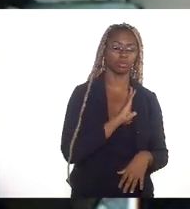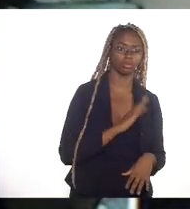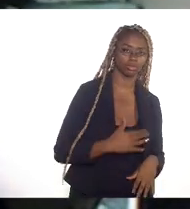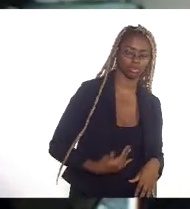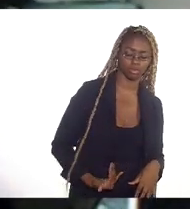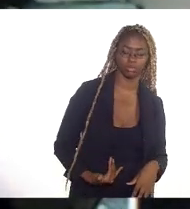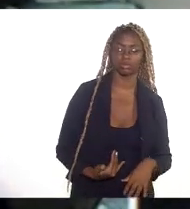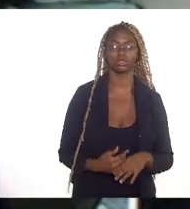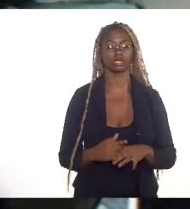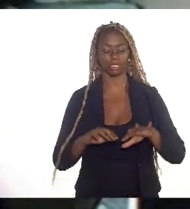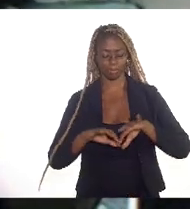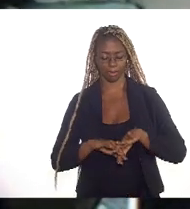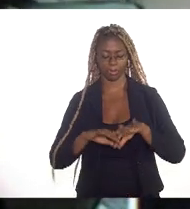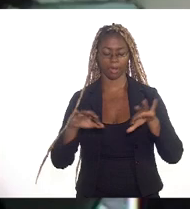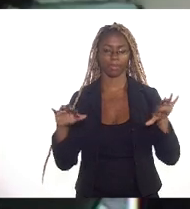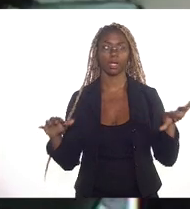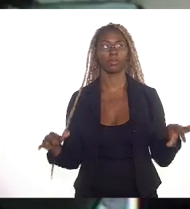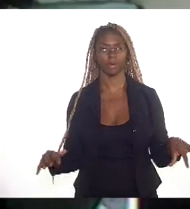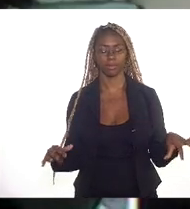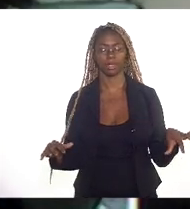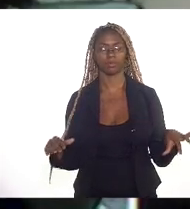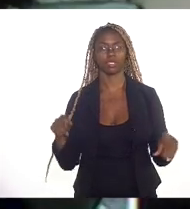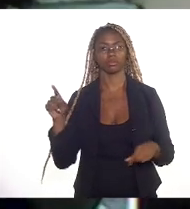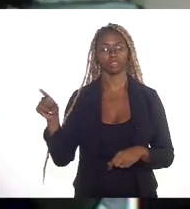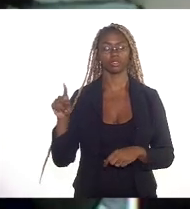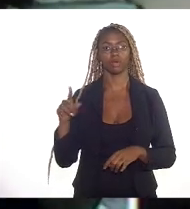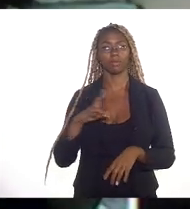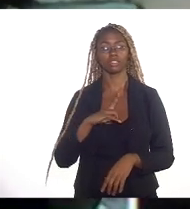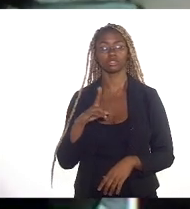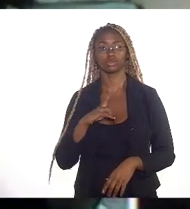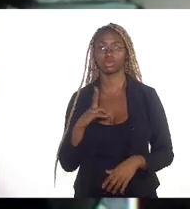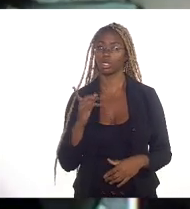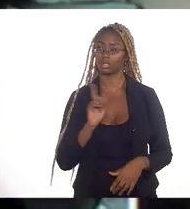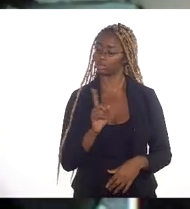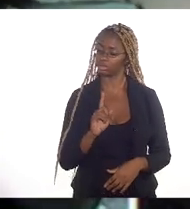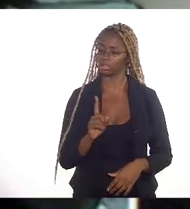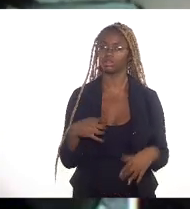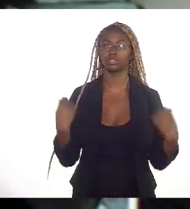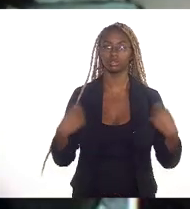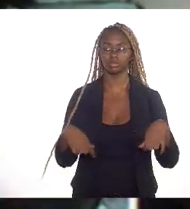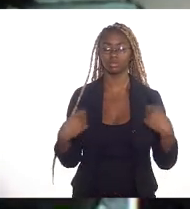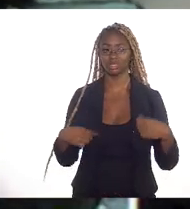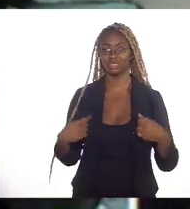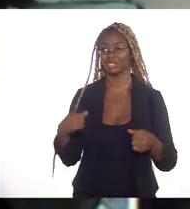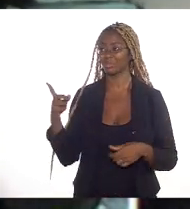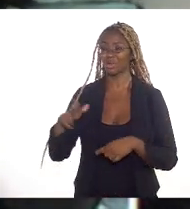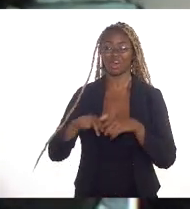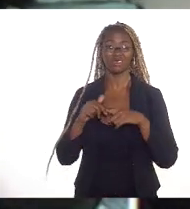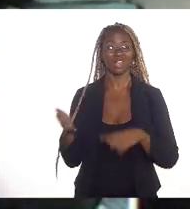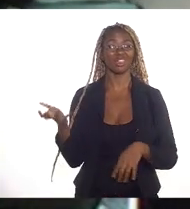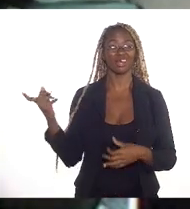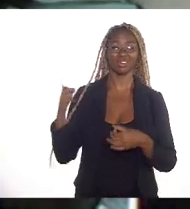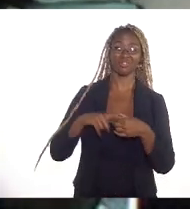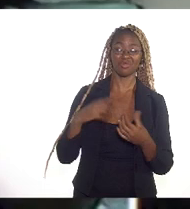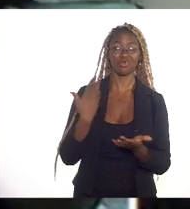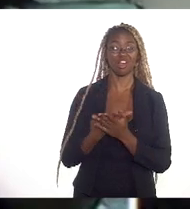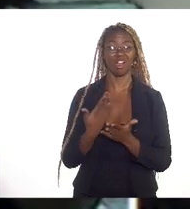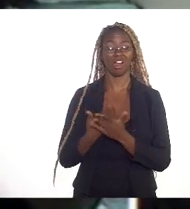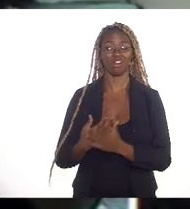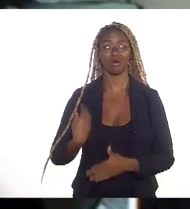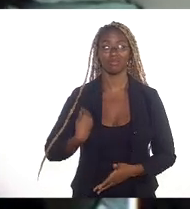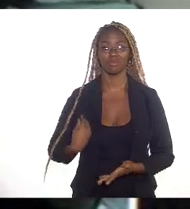educação, para não permitir que se continue a pressão sobre a vida dos profissionais de educação que voltam às aulas presenciais nesse